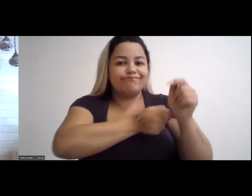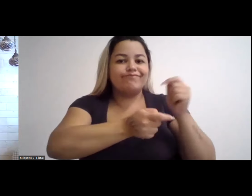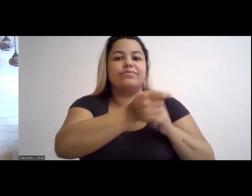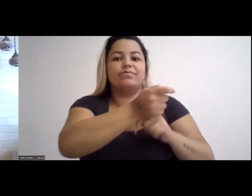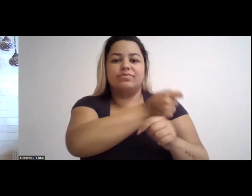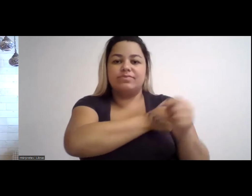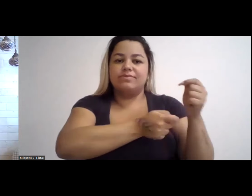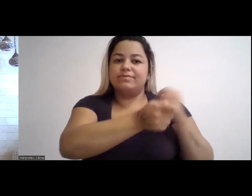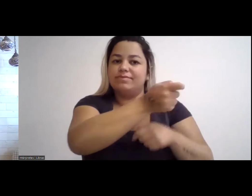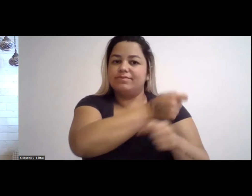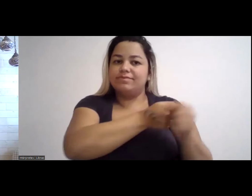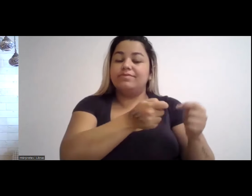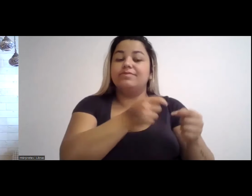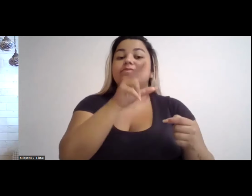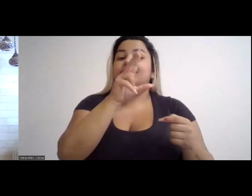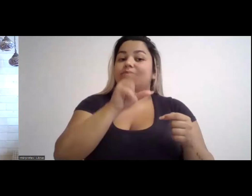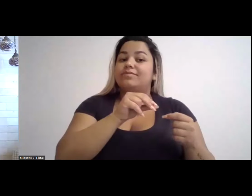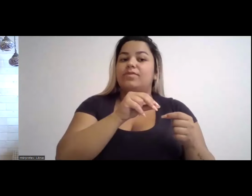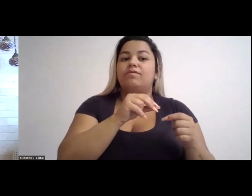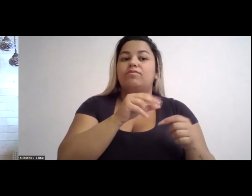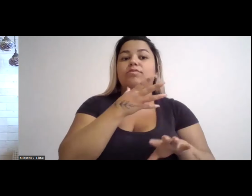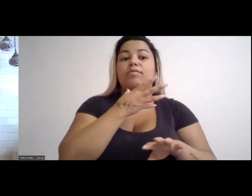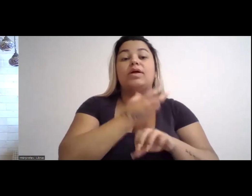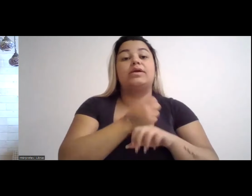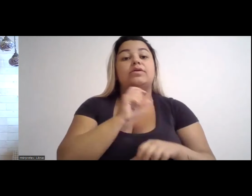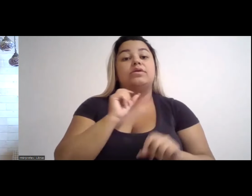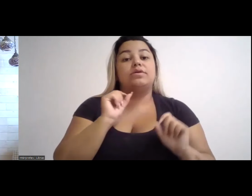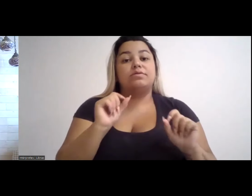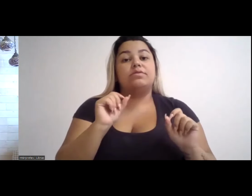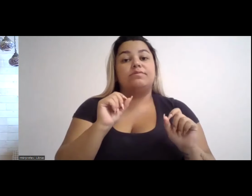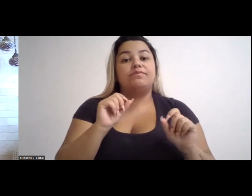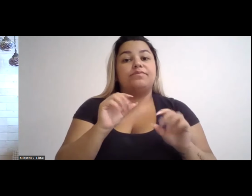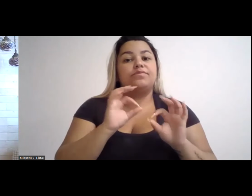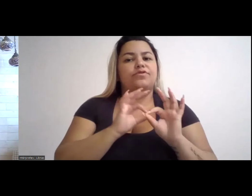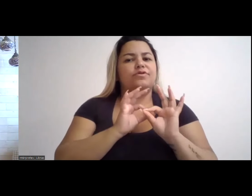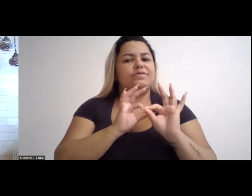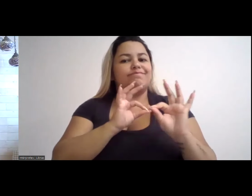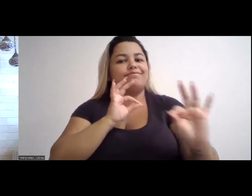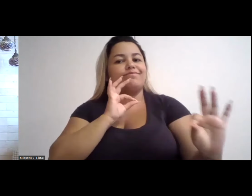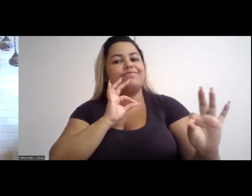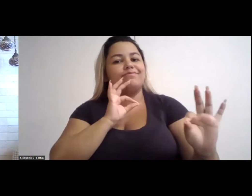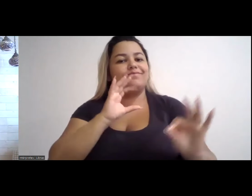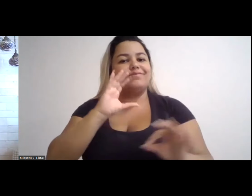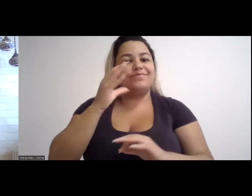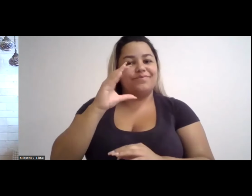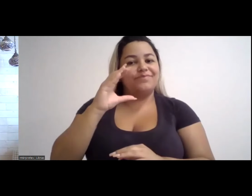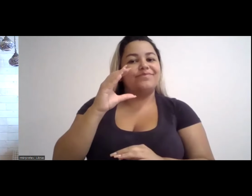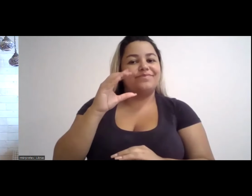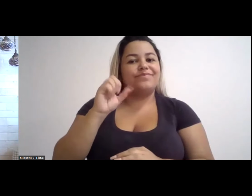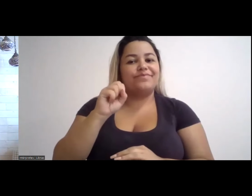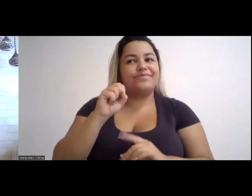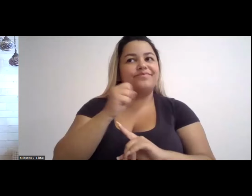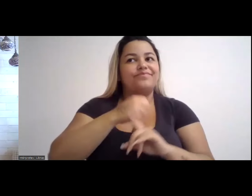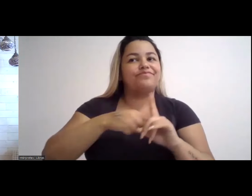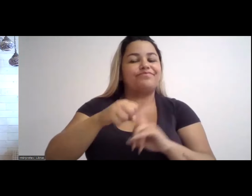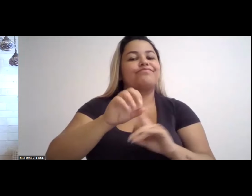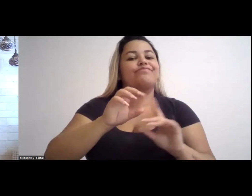seja uma disciplina, digamos assim, distante das ciências sociais, e ela se distanciou, não